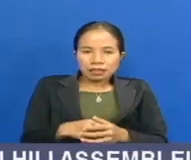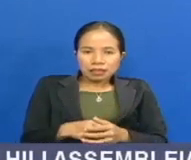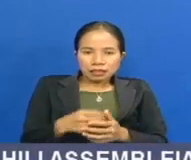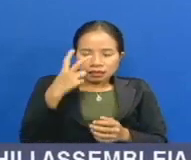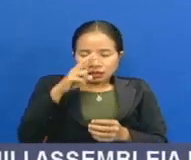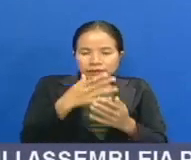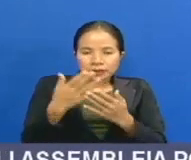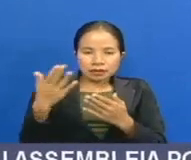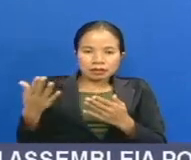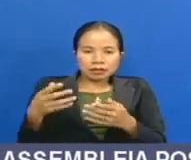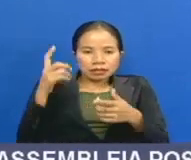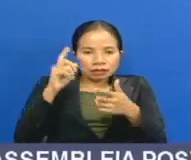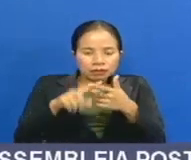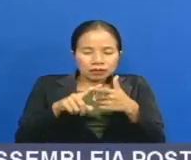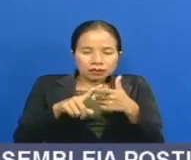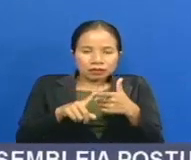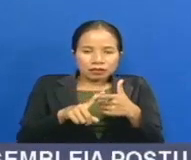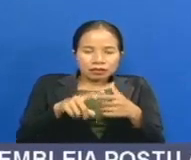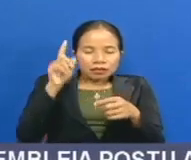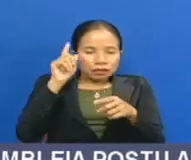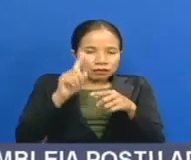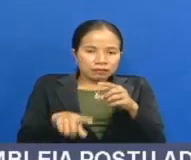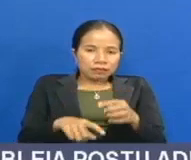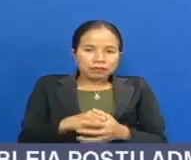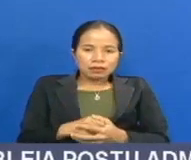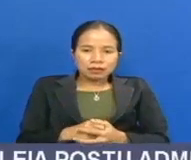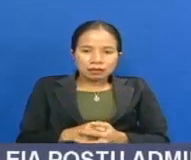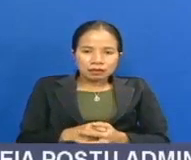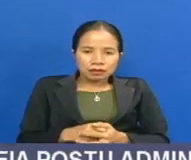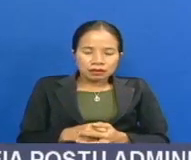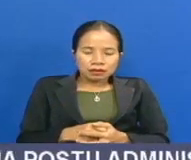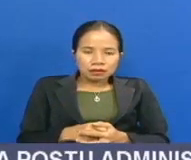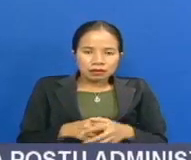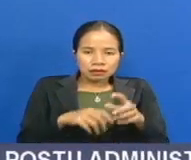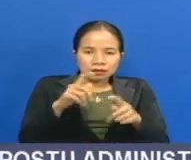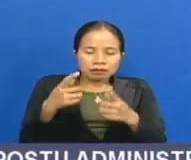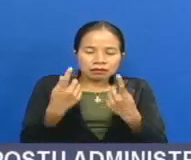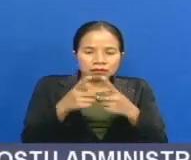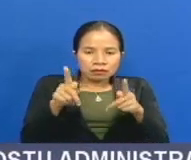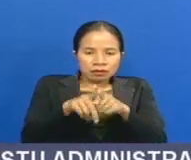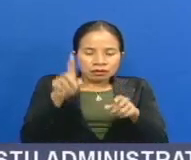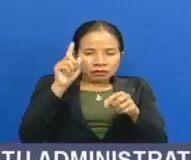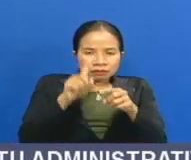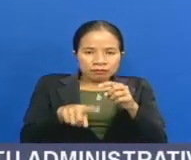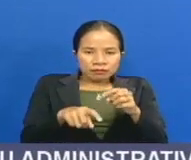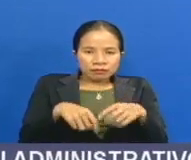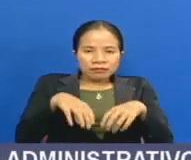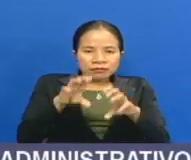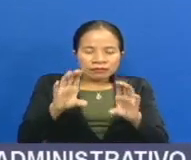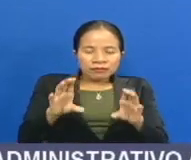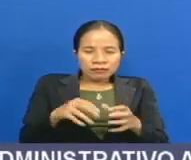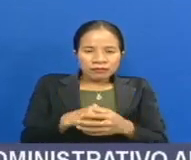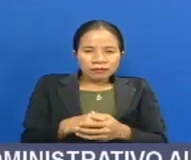a assassão ir né, para depois La Belle, e tenne negociato per impresario Sira La Belle, fa un fale che